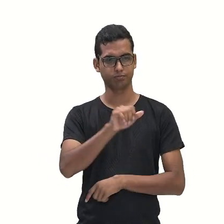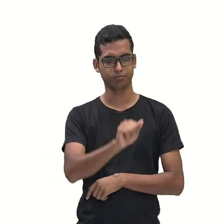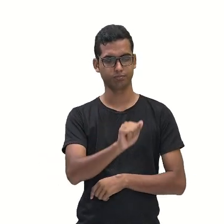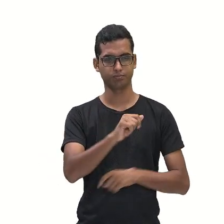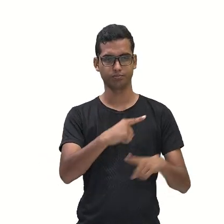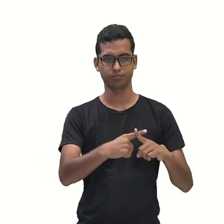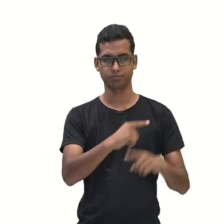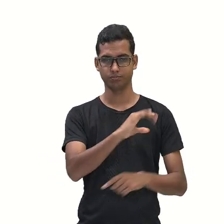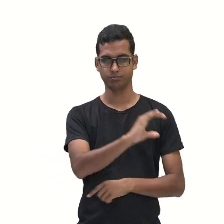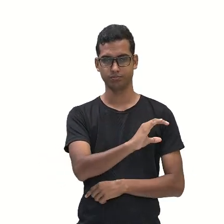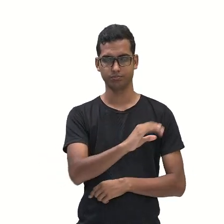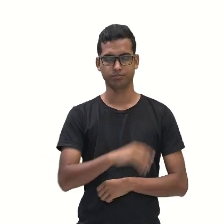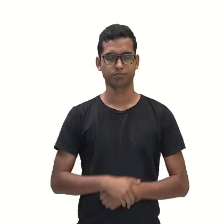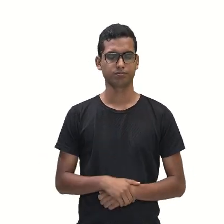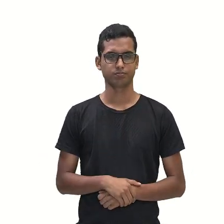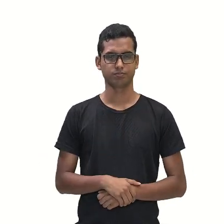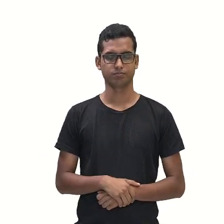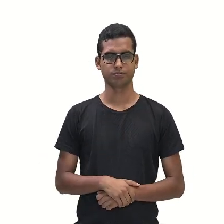Então,